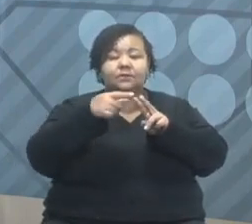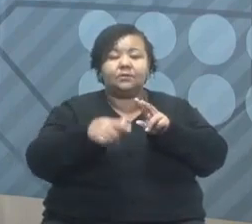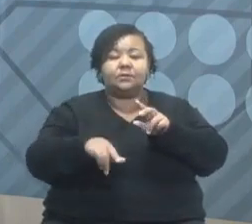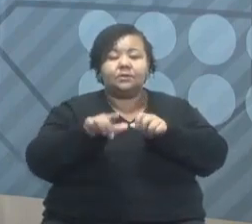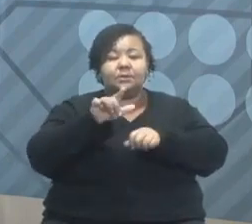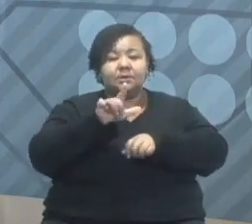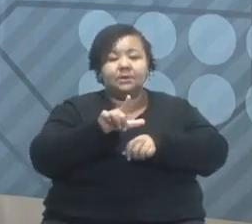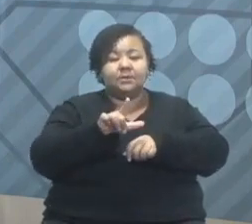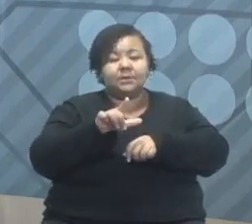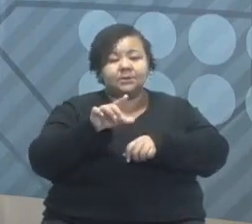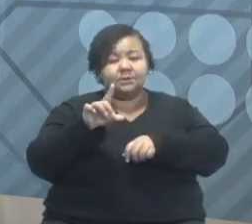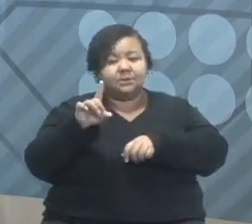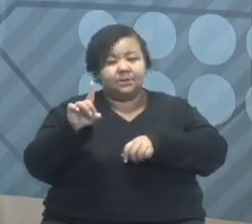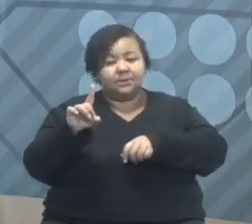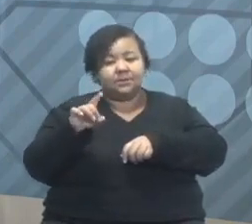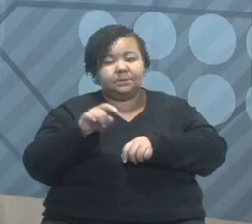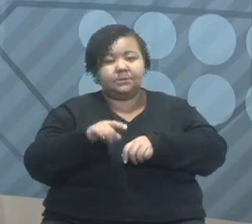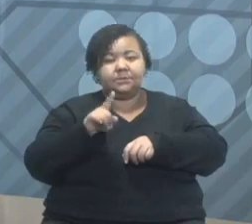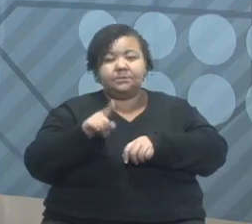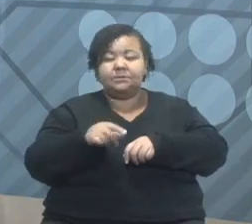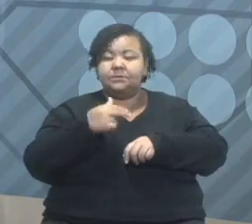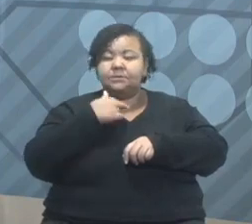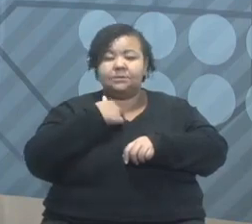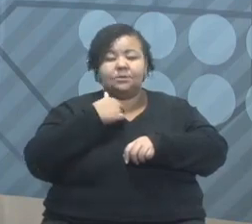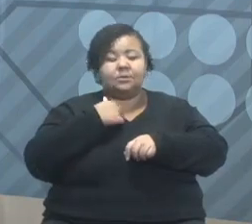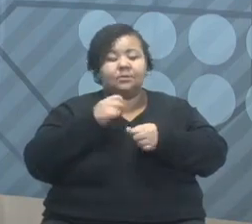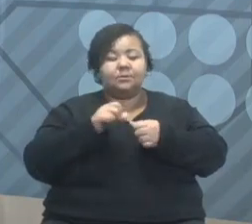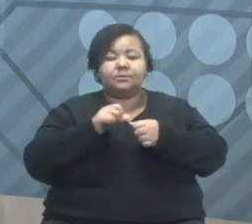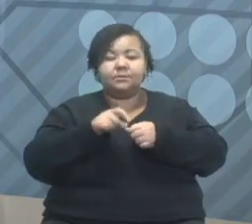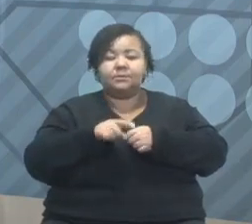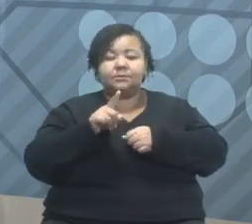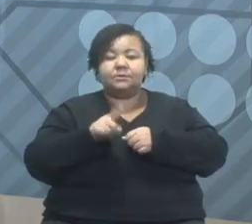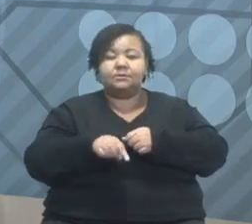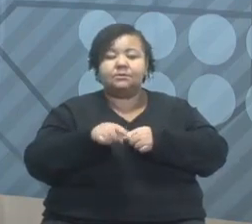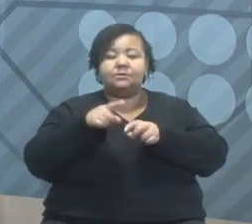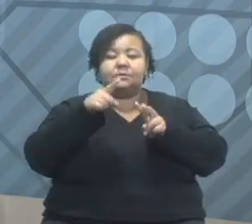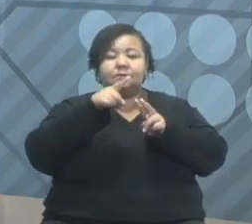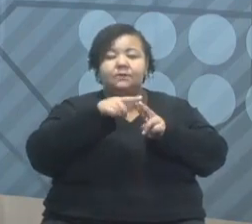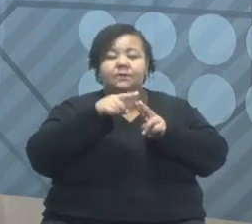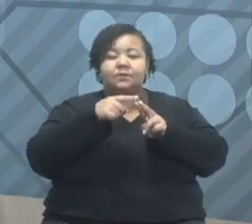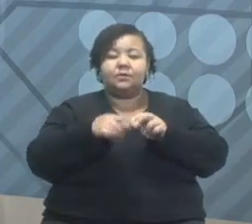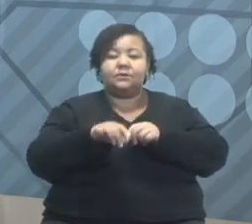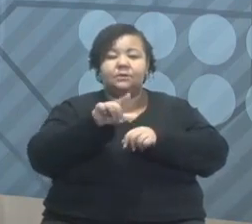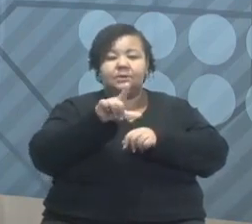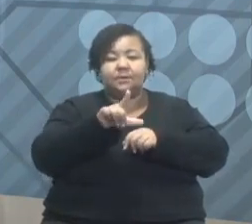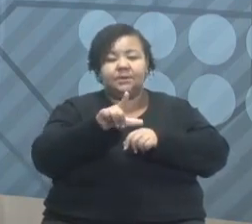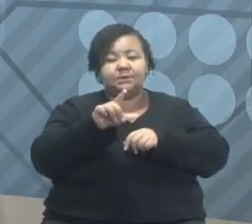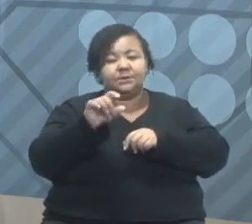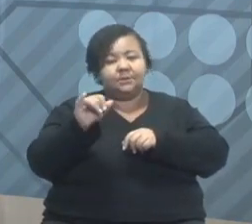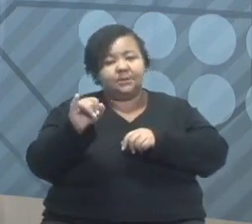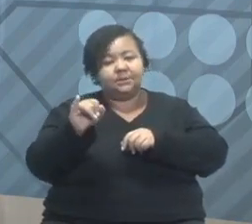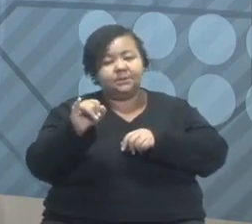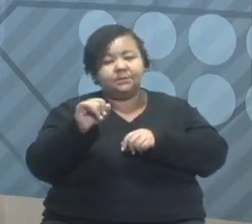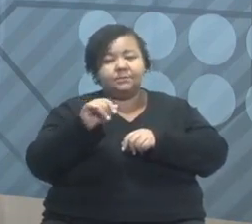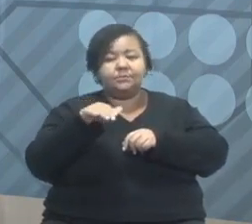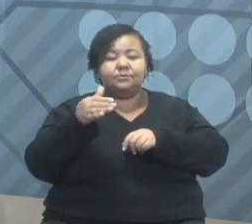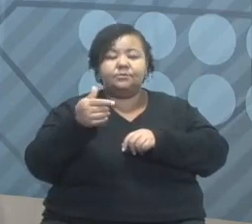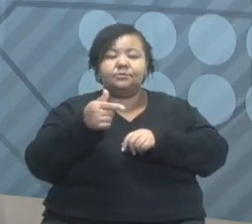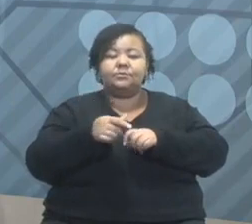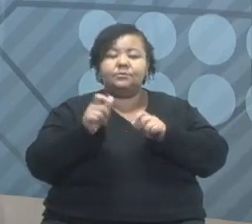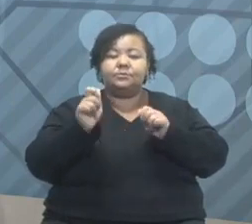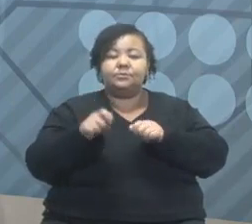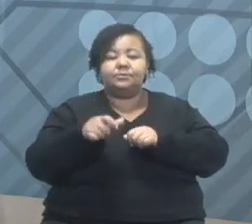linearmente dependentes. Se não é possível fazer isso, nós temos vetores linearmente independentes. Ou ainda, nós